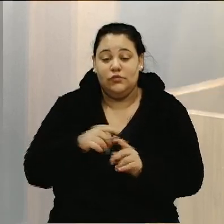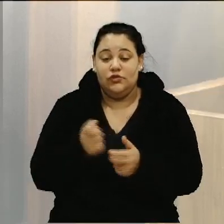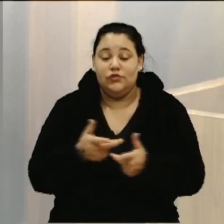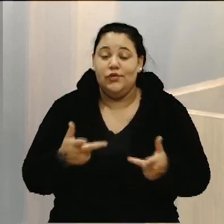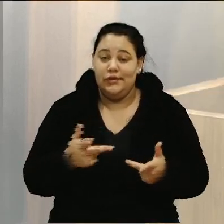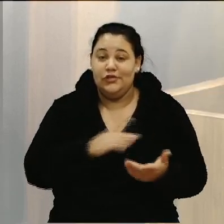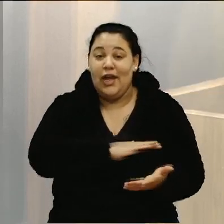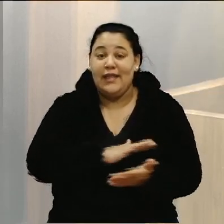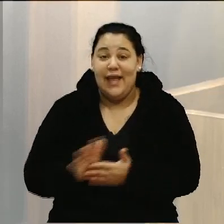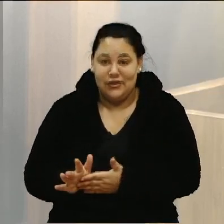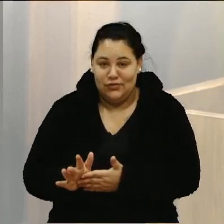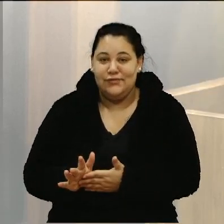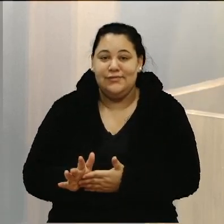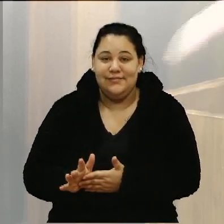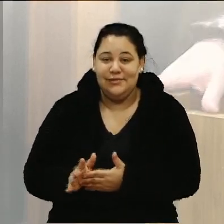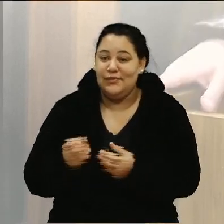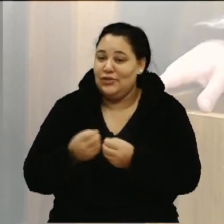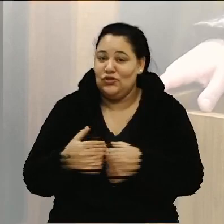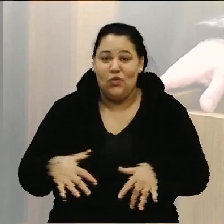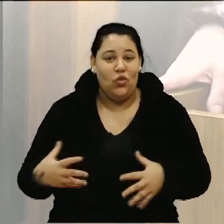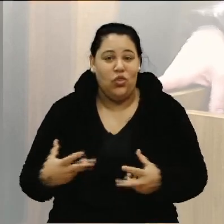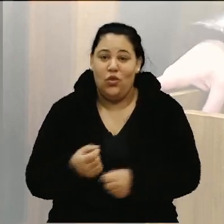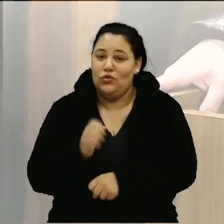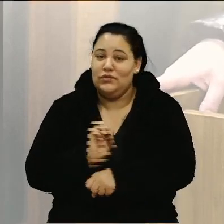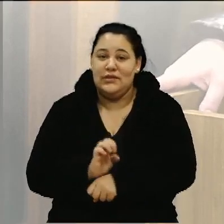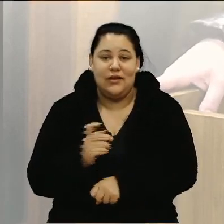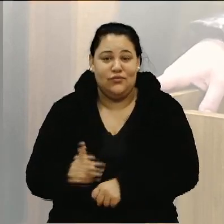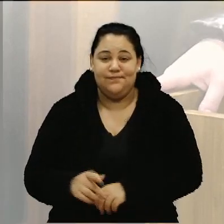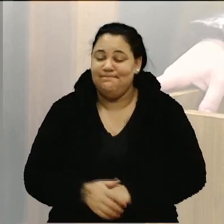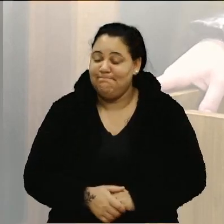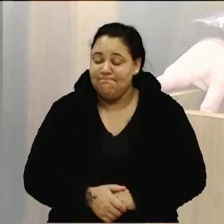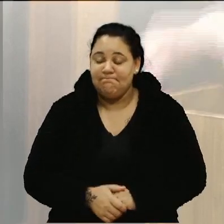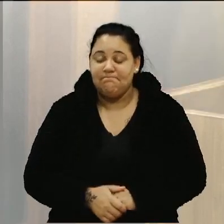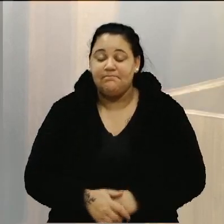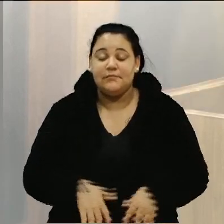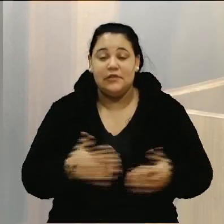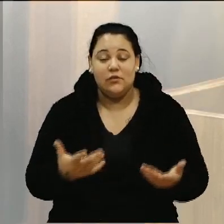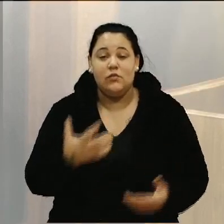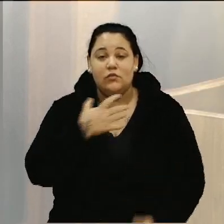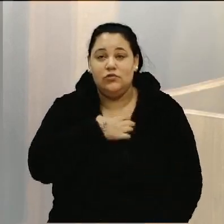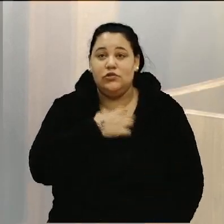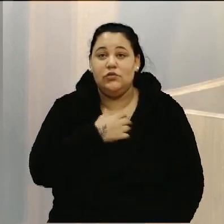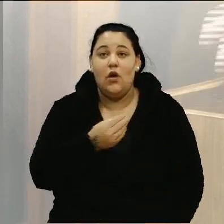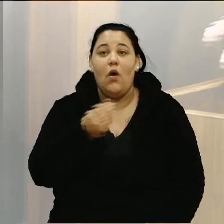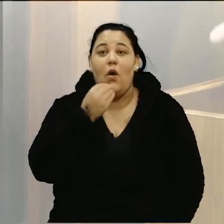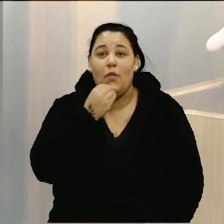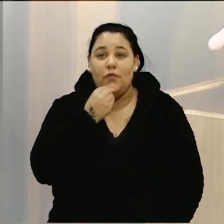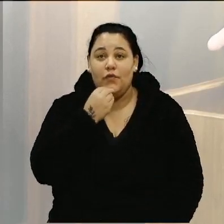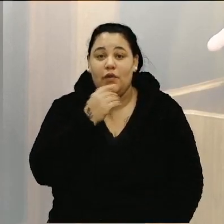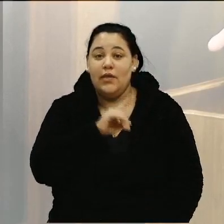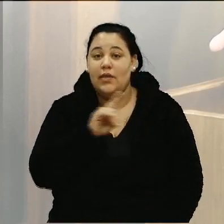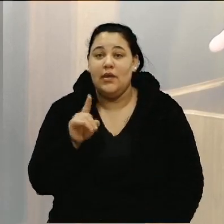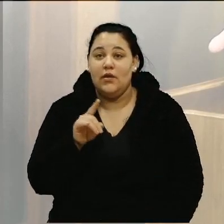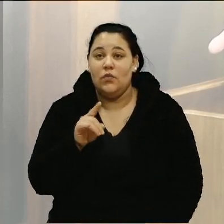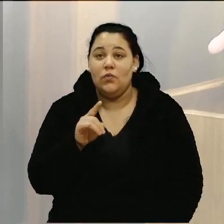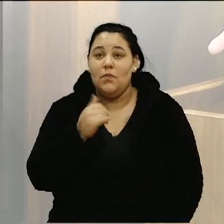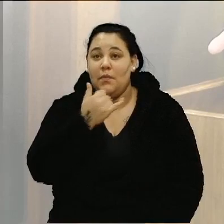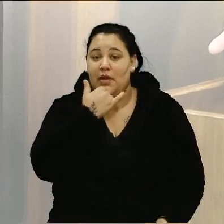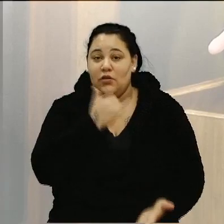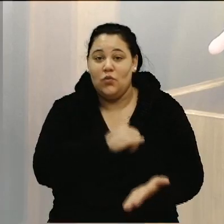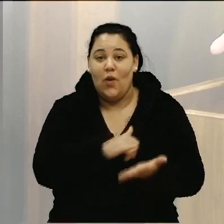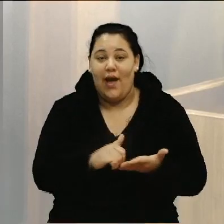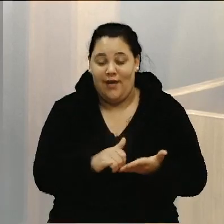assola o estado do Rio Grande do Sul. Então aqui é uma maneira de, obviamente, não onerar o Poder